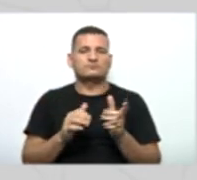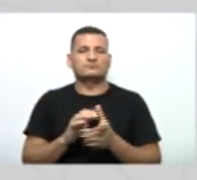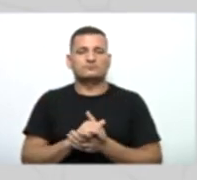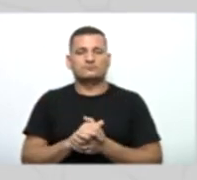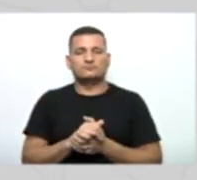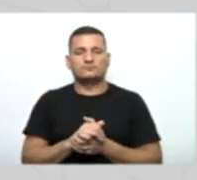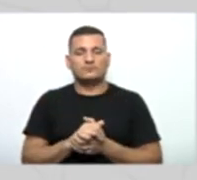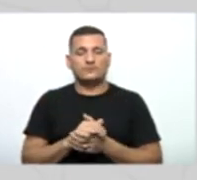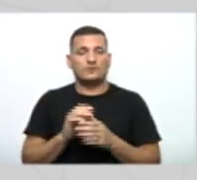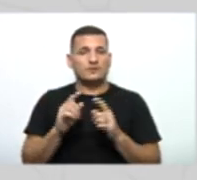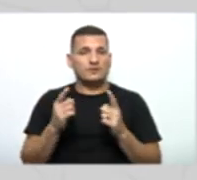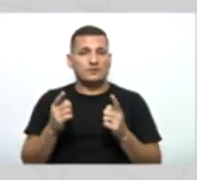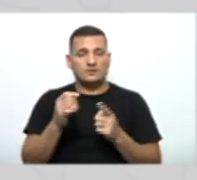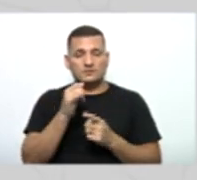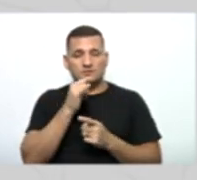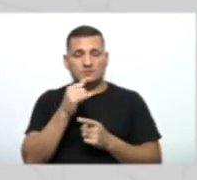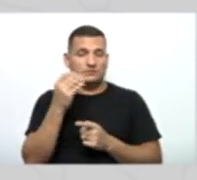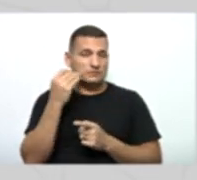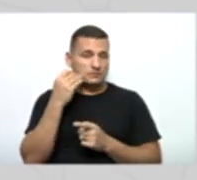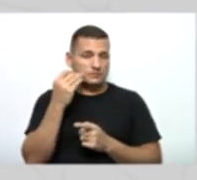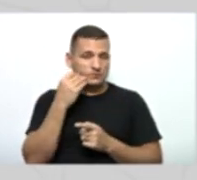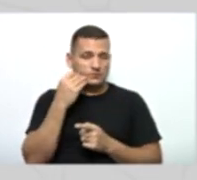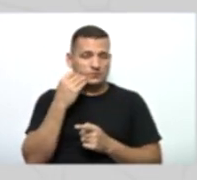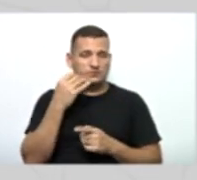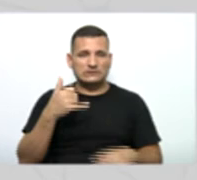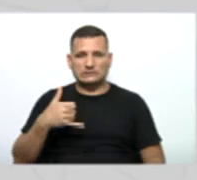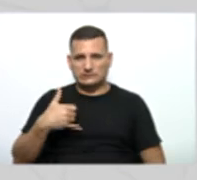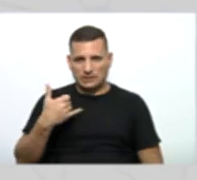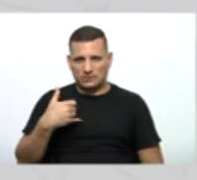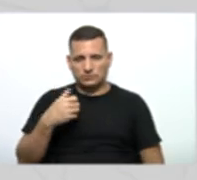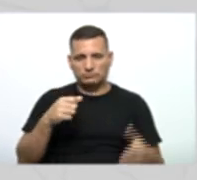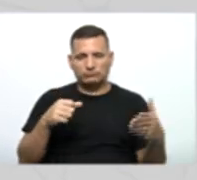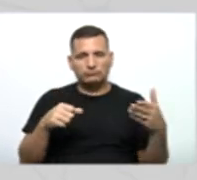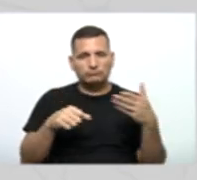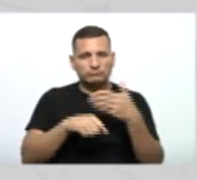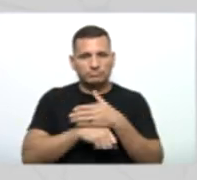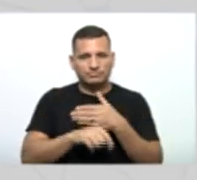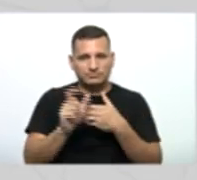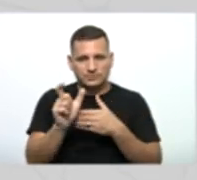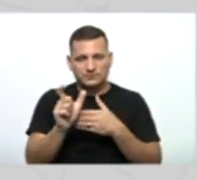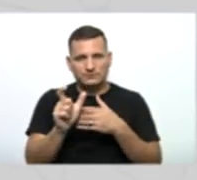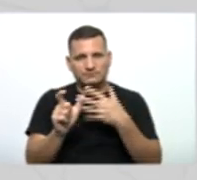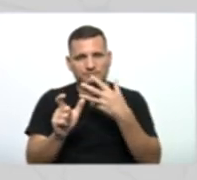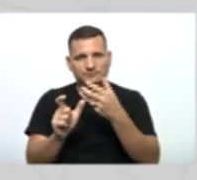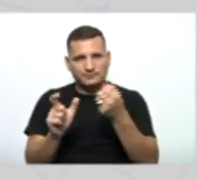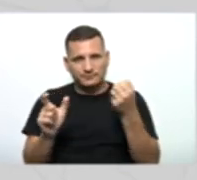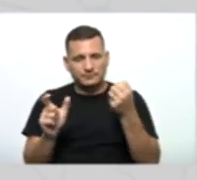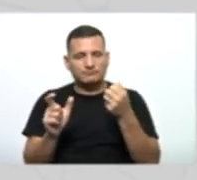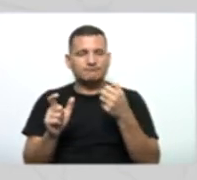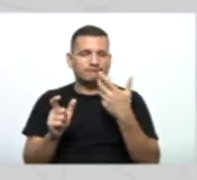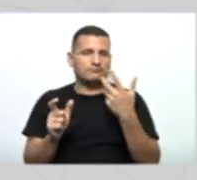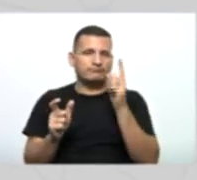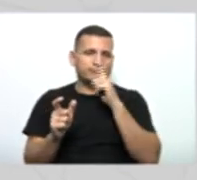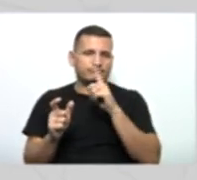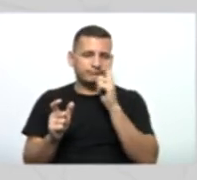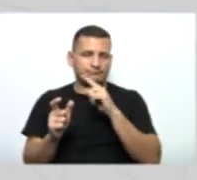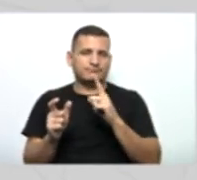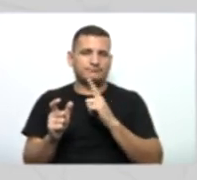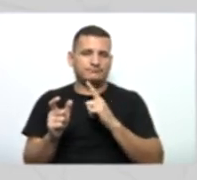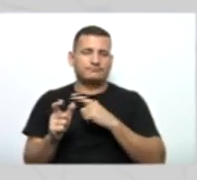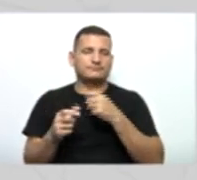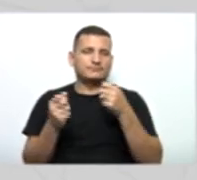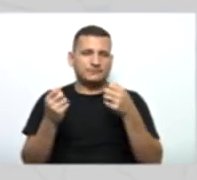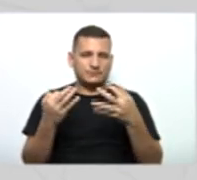acesso. Entretanto, se nós tentarmos acessar o atributo idade, um erro será ocasionado, que foi aquilo que eu expliquei